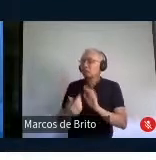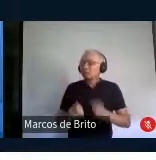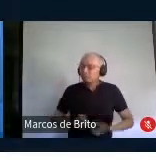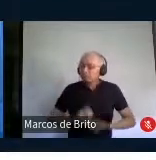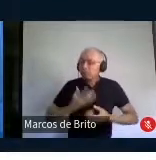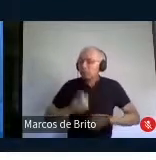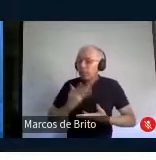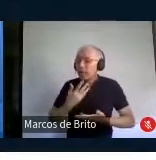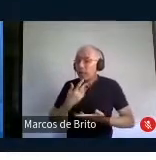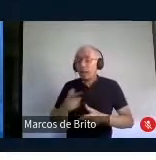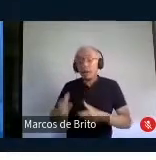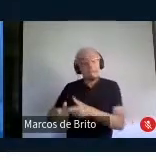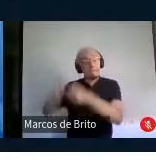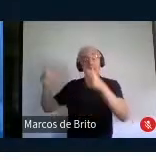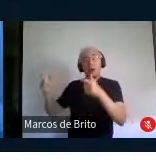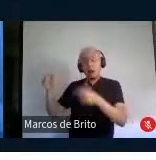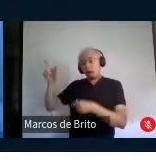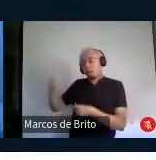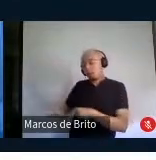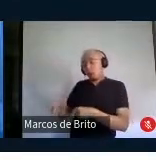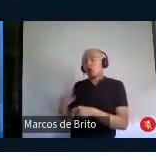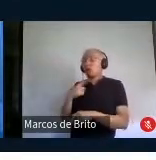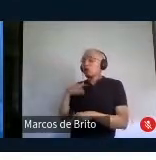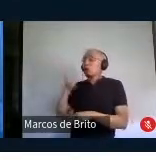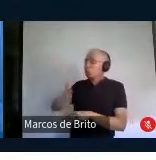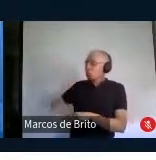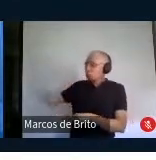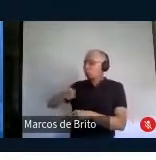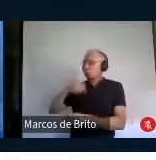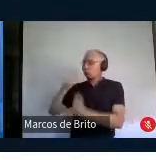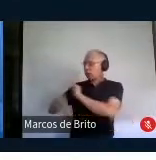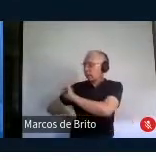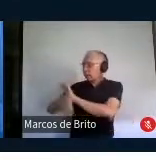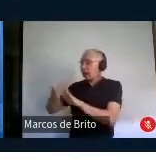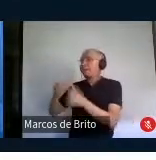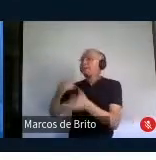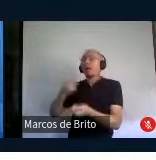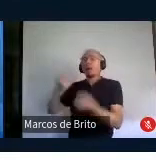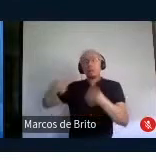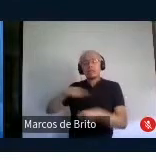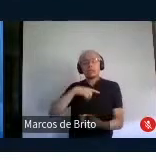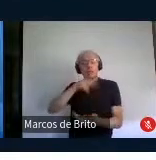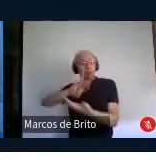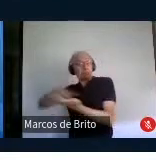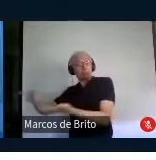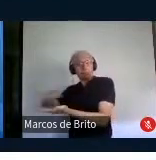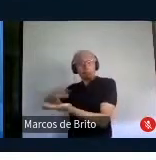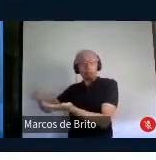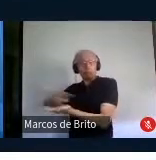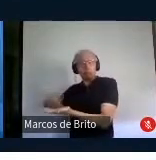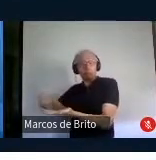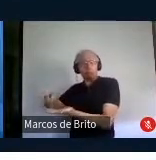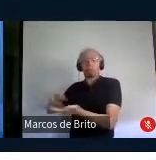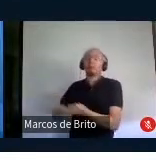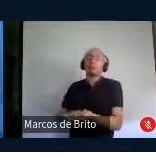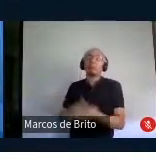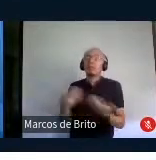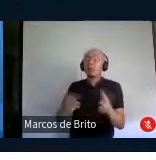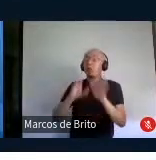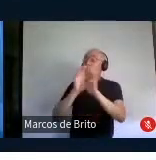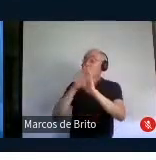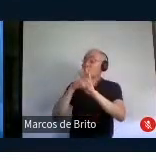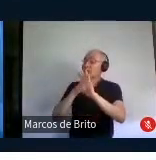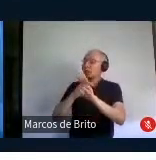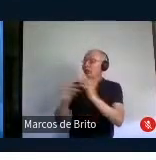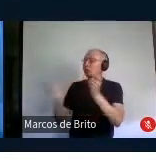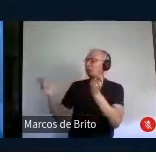maior proporção operacionais necessários para saber traduzir. Então, a inserção do conceito de